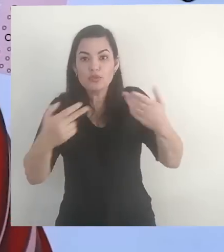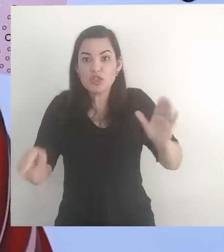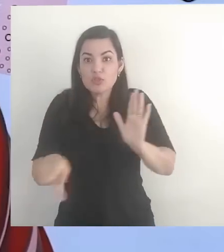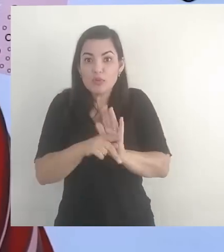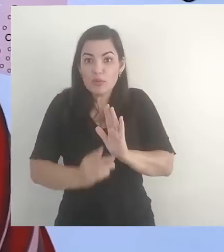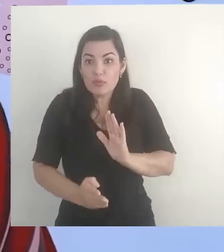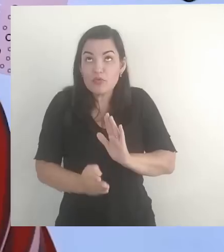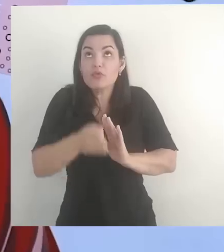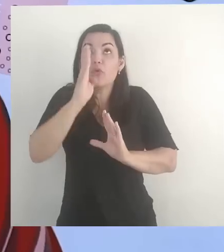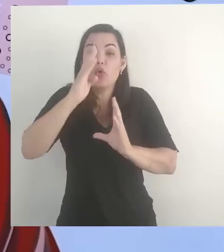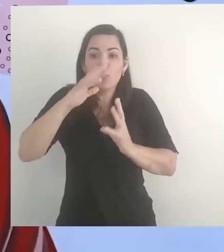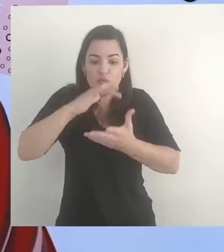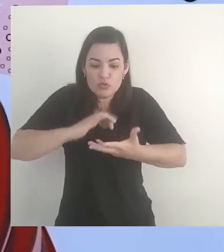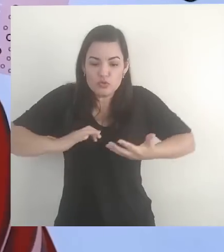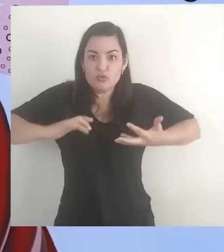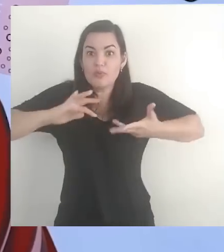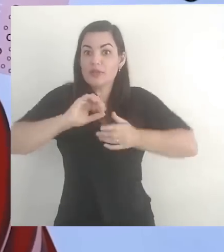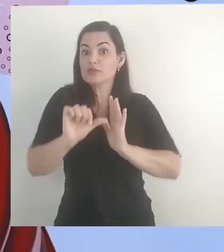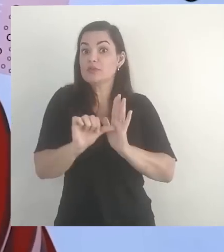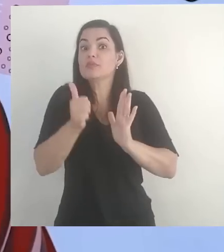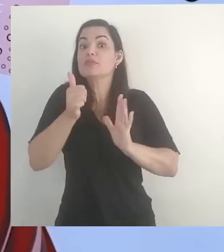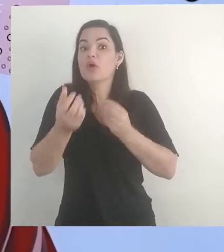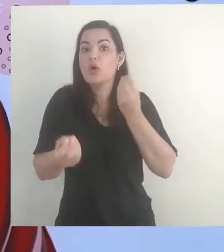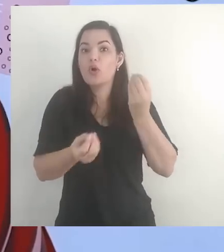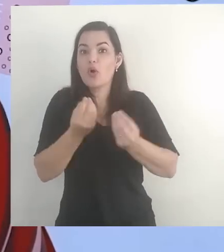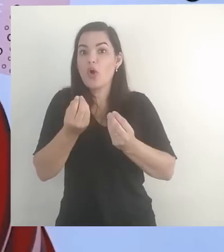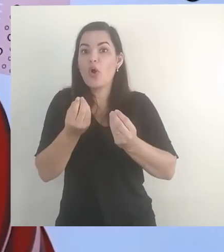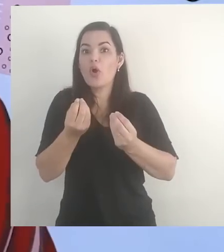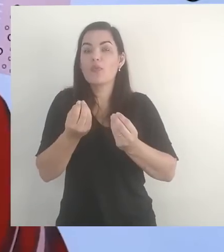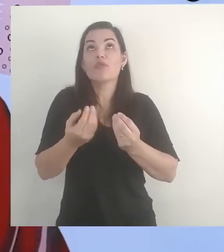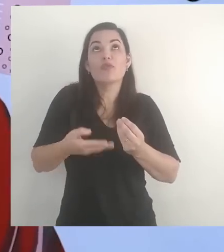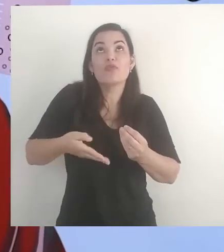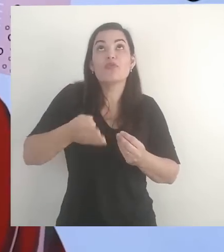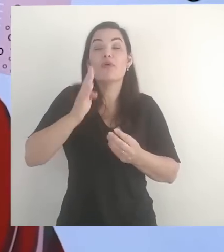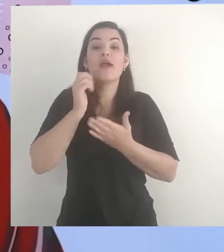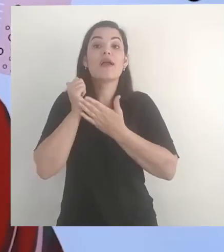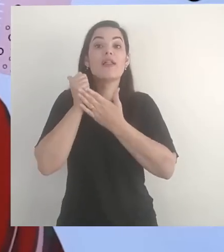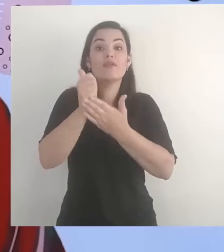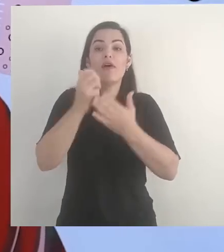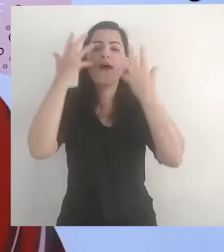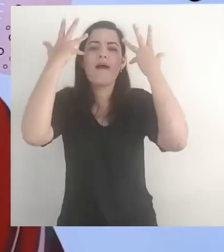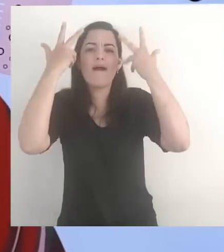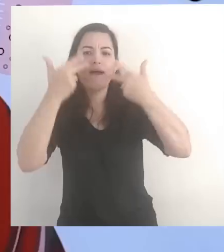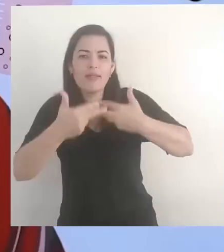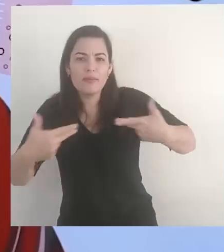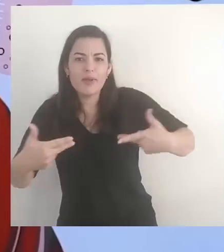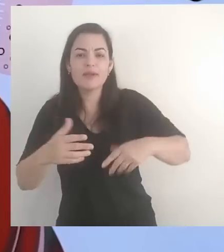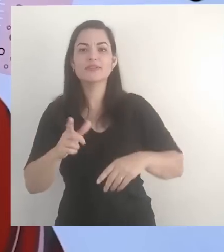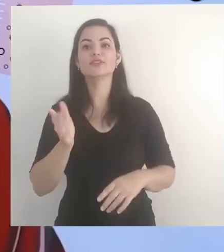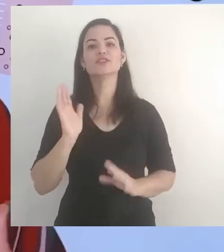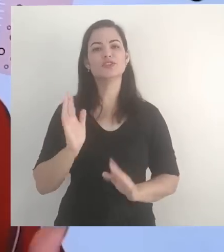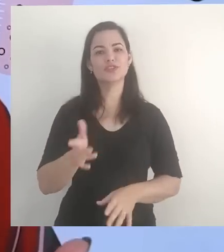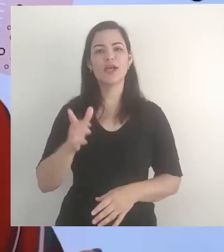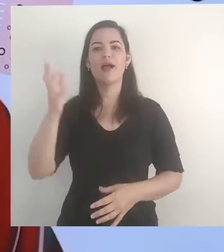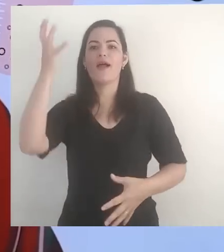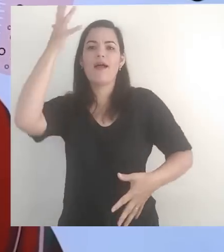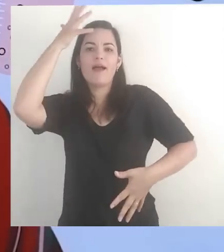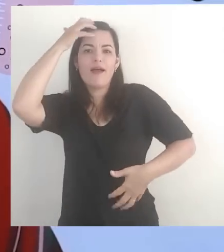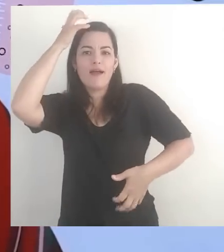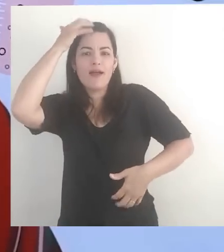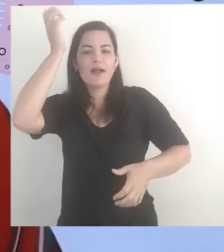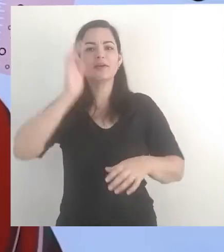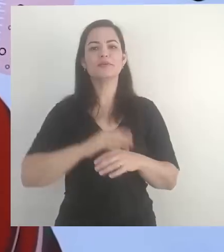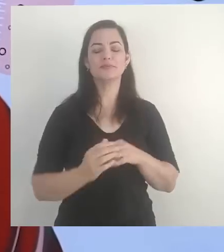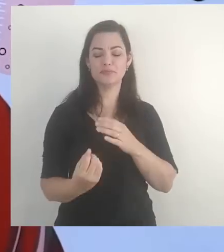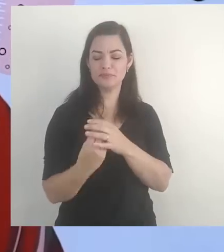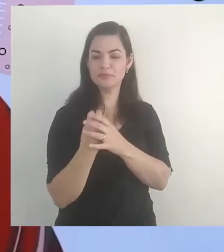objetos espaciais, eles foram enviados ao espaço com animais. Tivemos macacos, plantas,